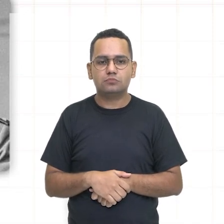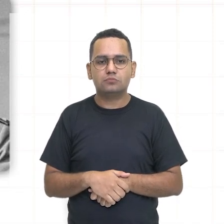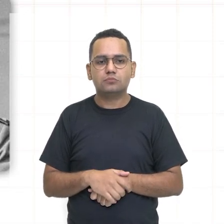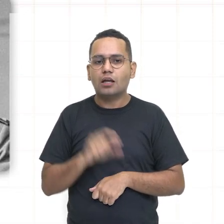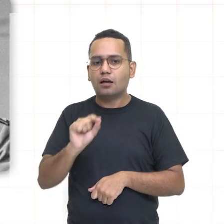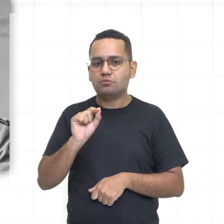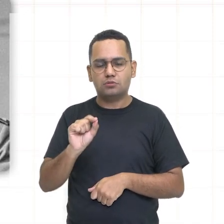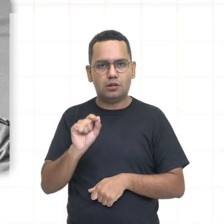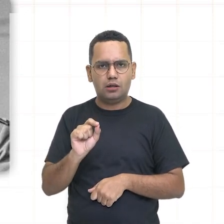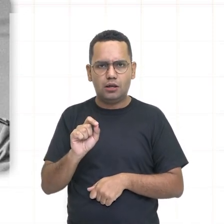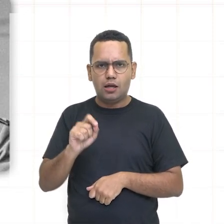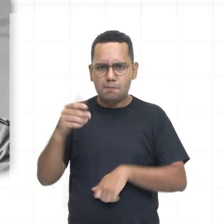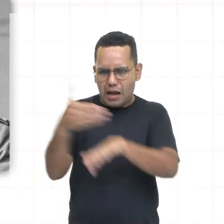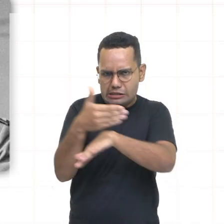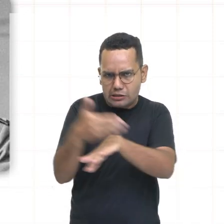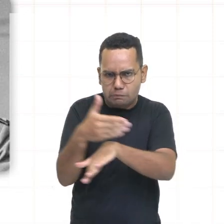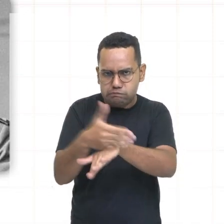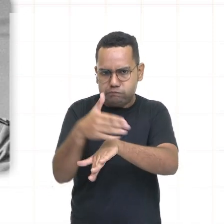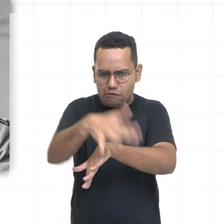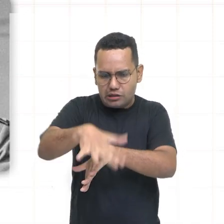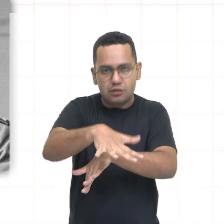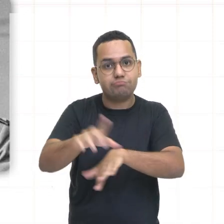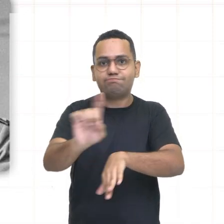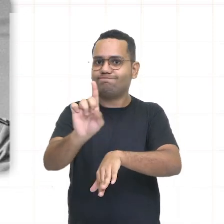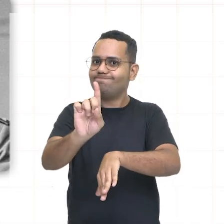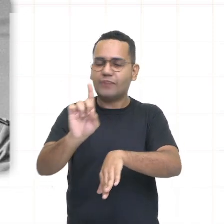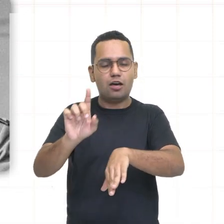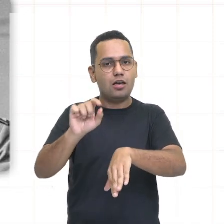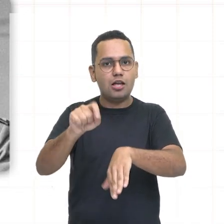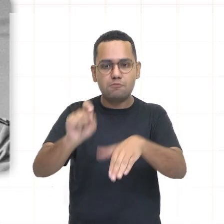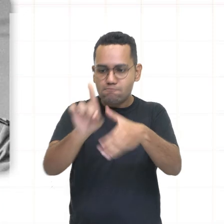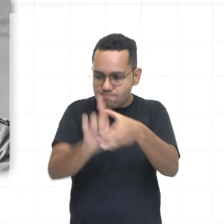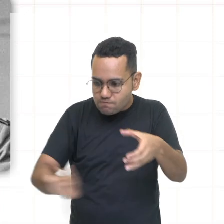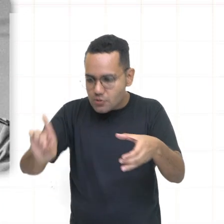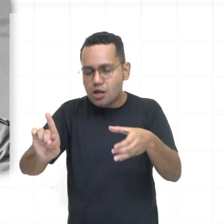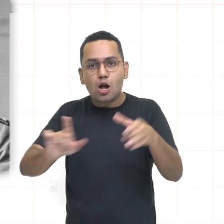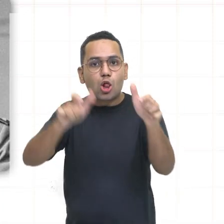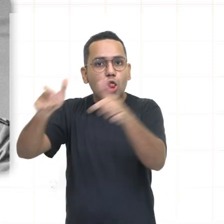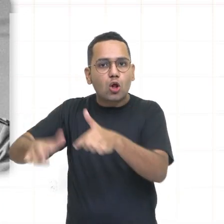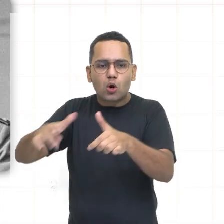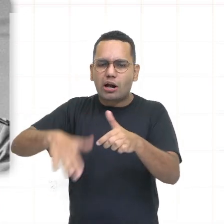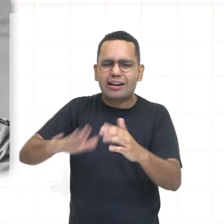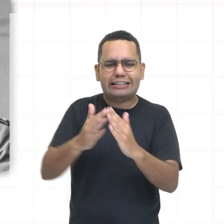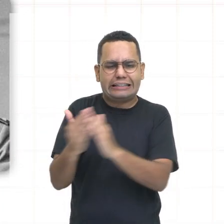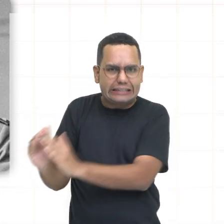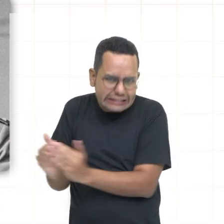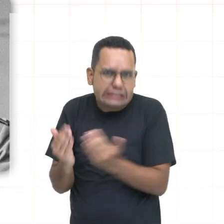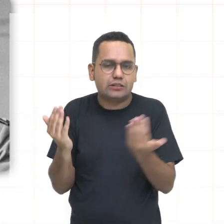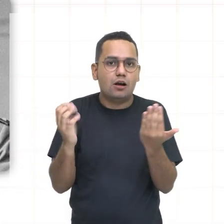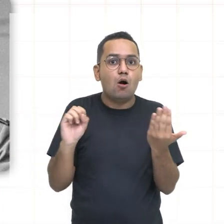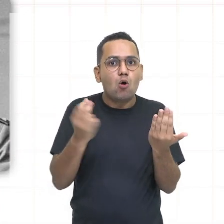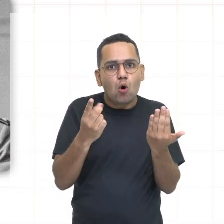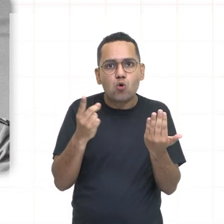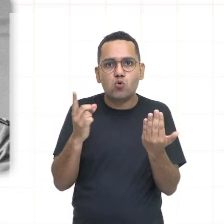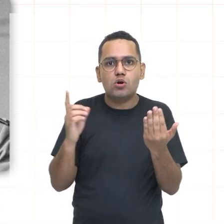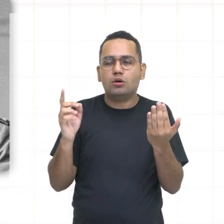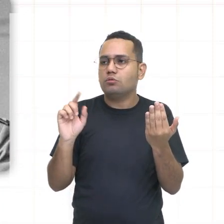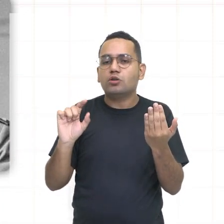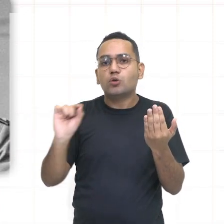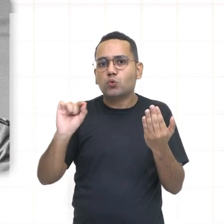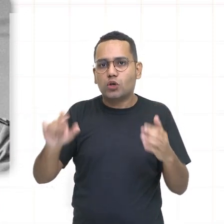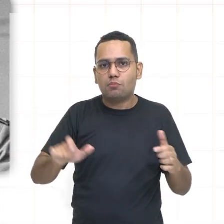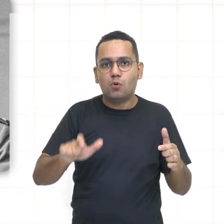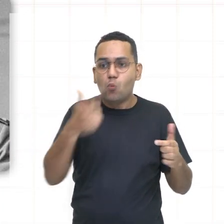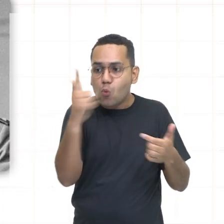vida pública, forçados a viver em guetos e finalmente deportados para campos de extermínio